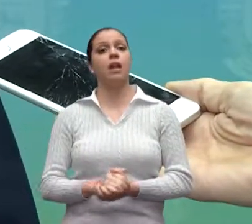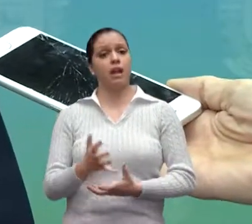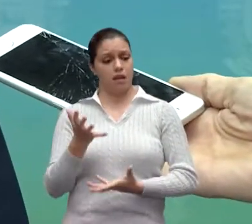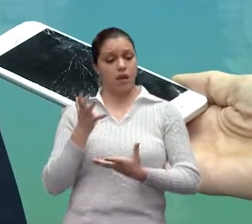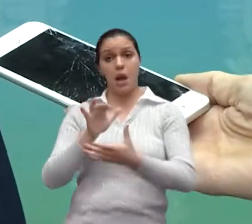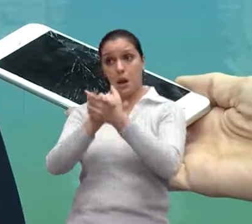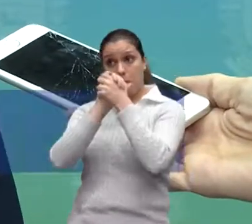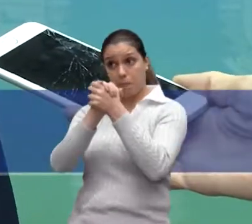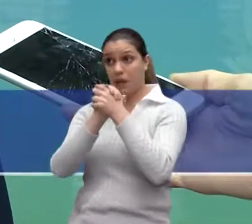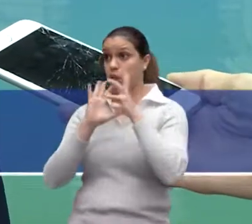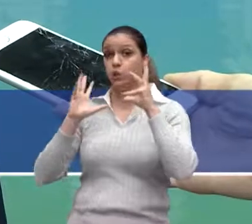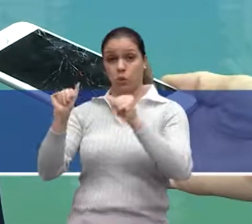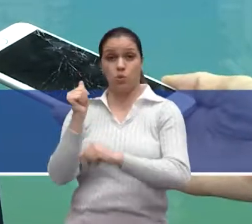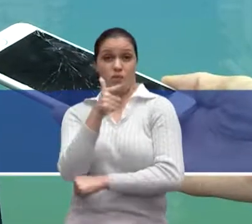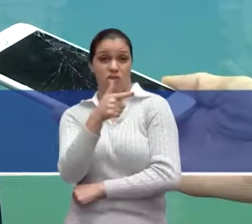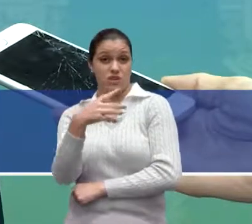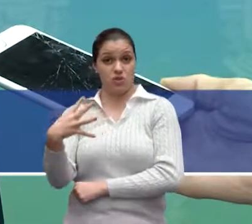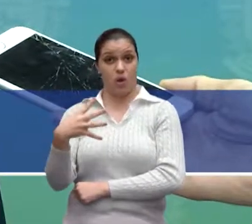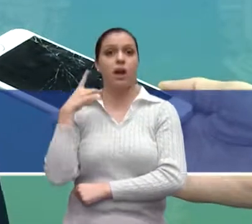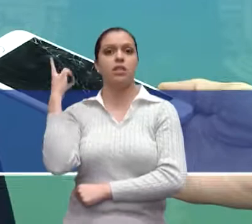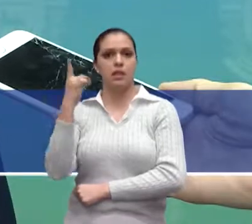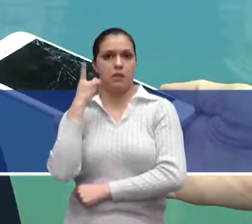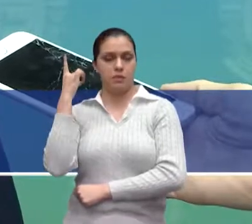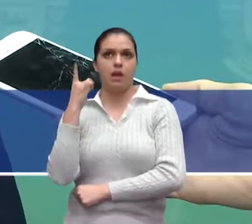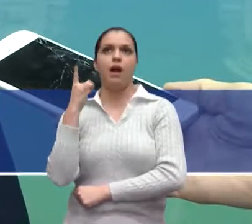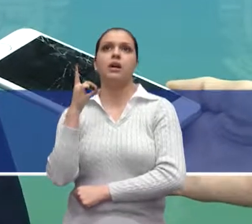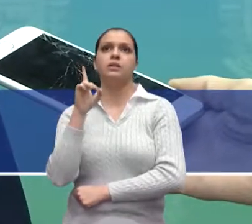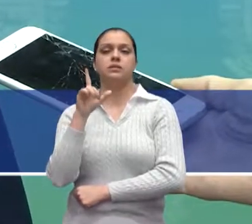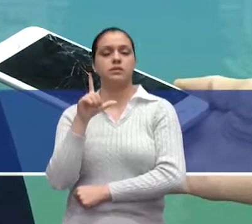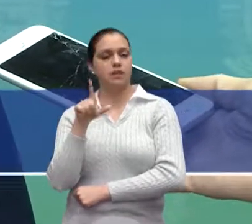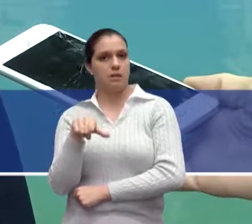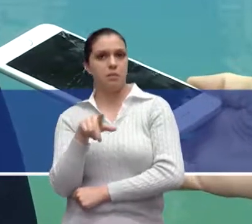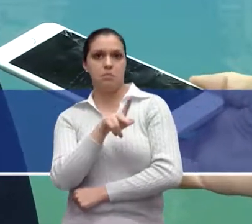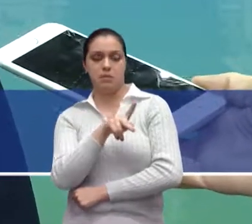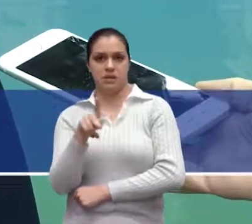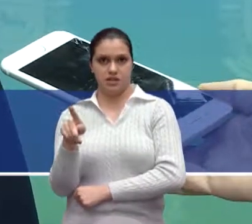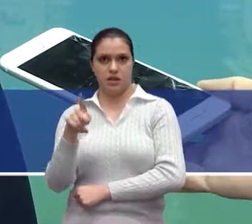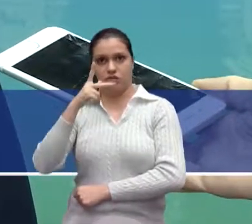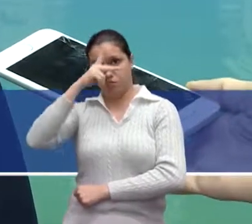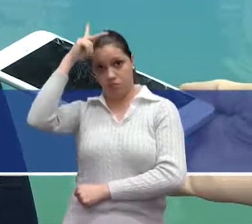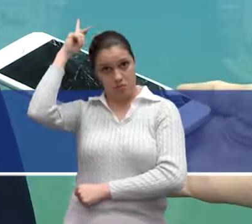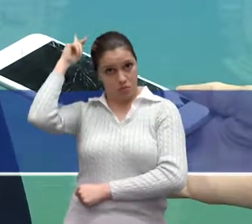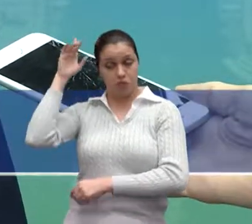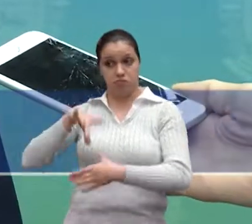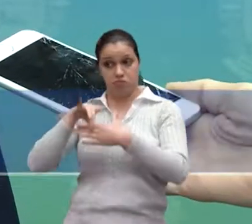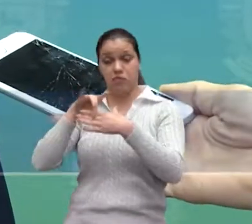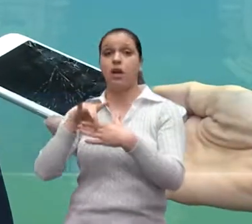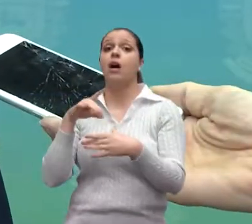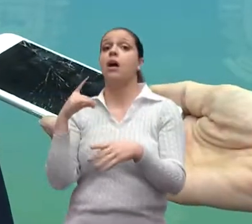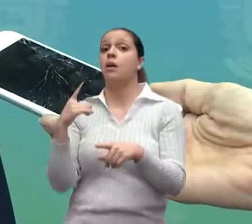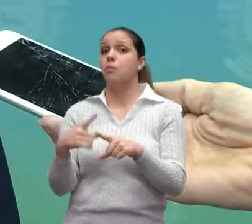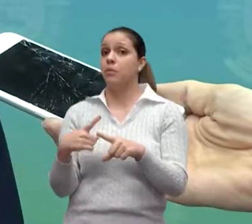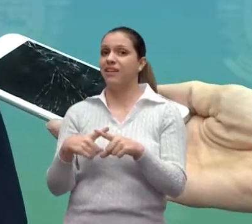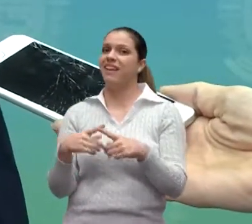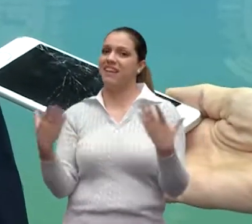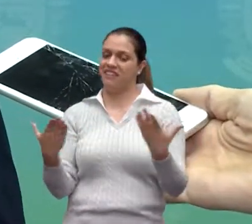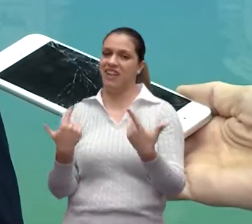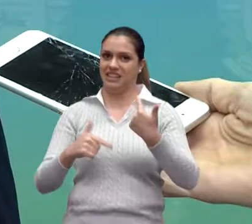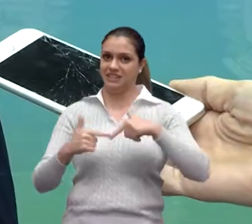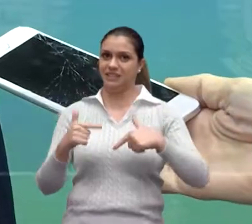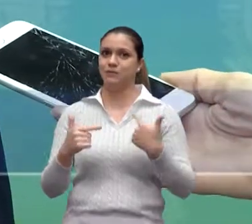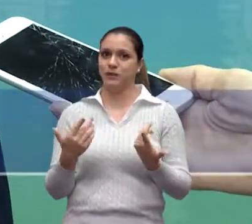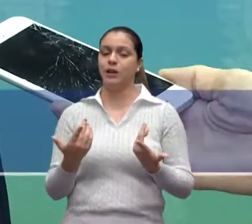Quero parabenizar os 24 deputados aí, capitaneados pelo nosso presidente, deputado Paulo Correia, por